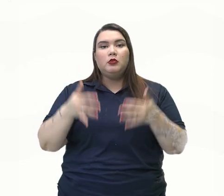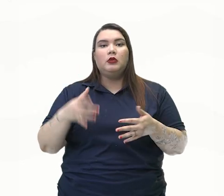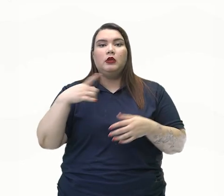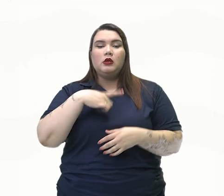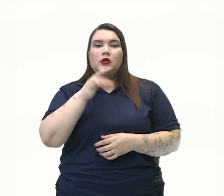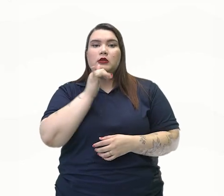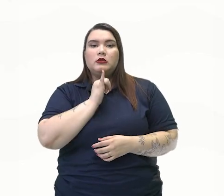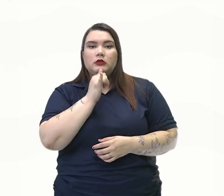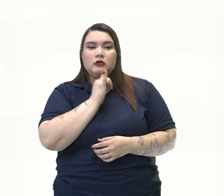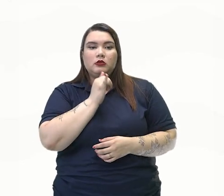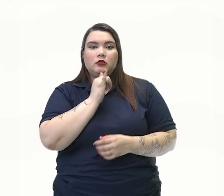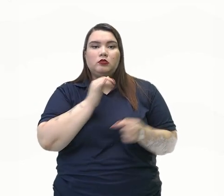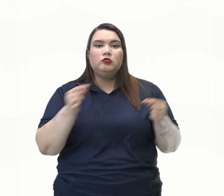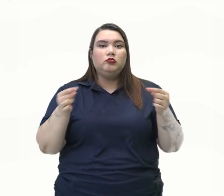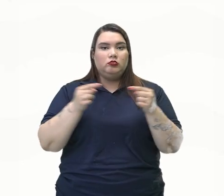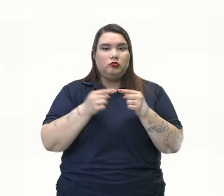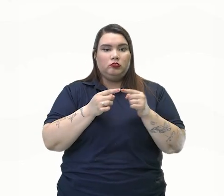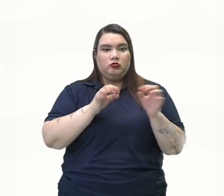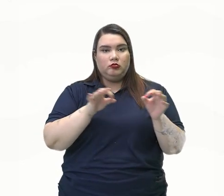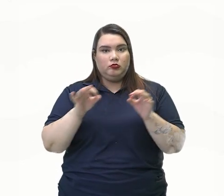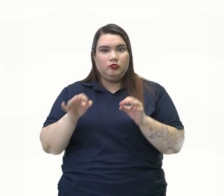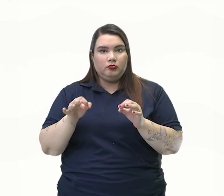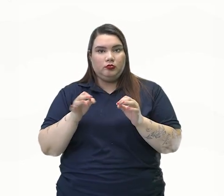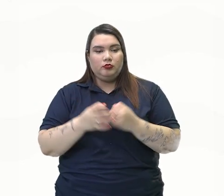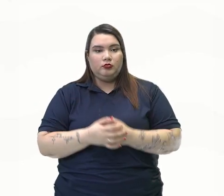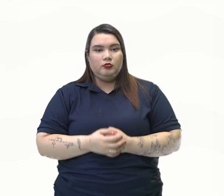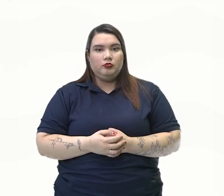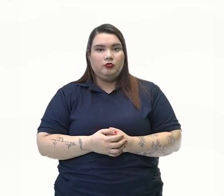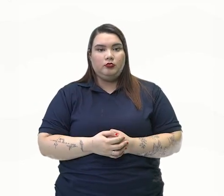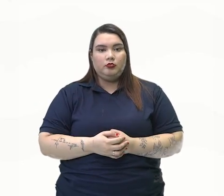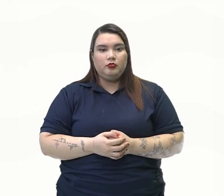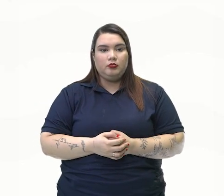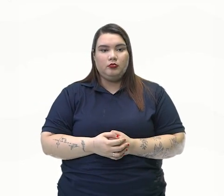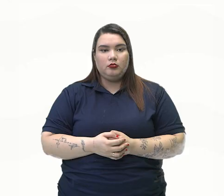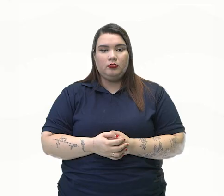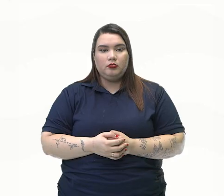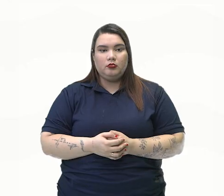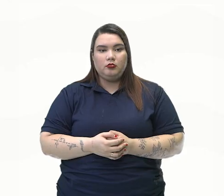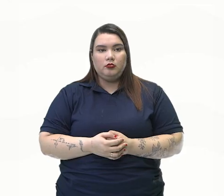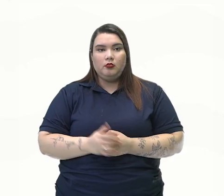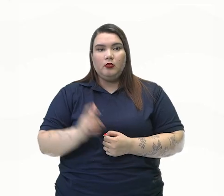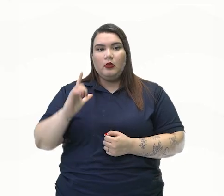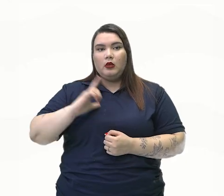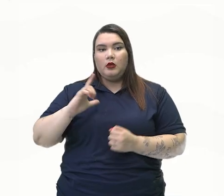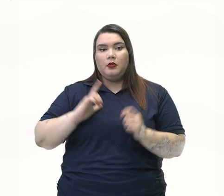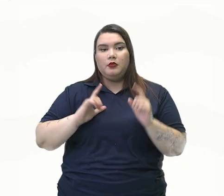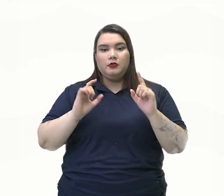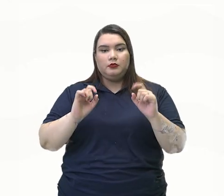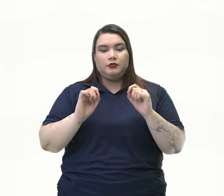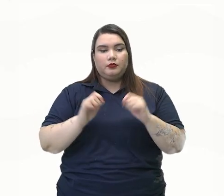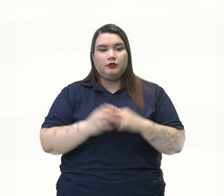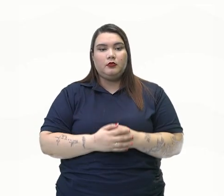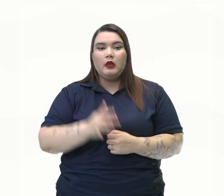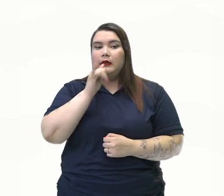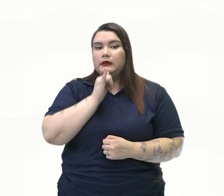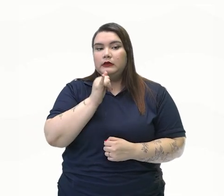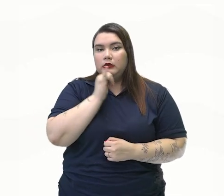nós temos exemplos da reflexão da luz. Olha só, aí temos